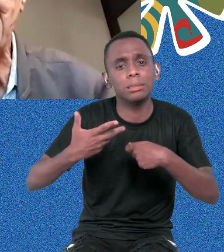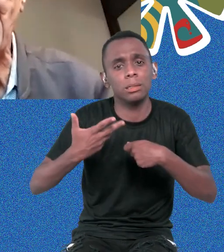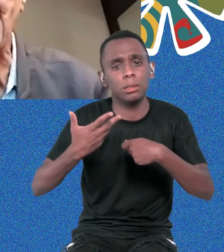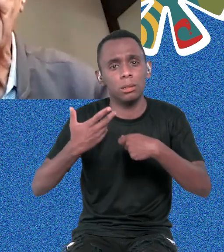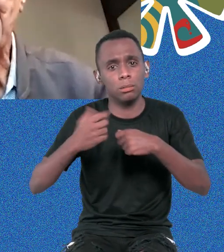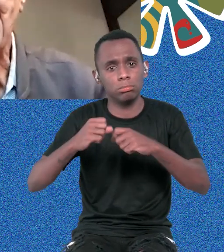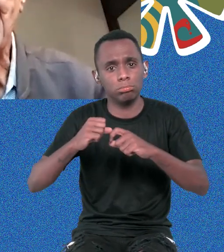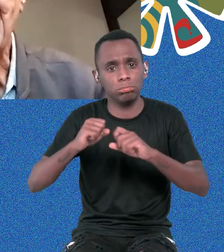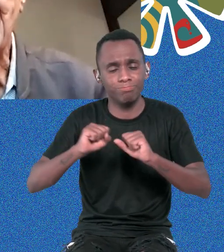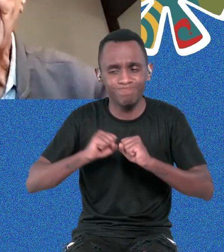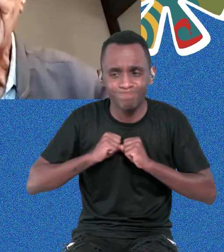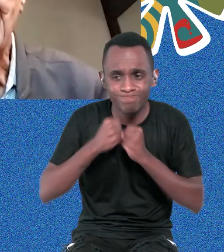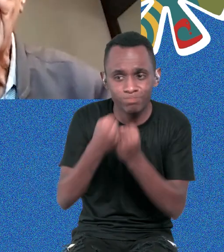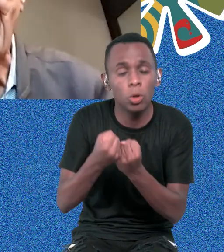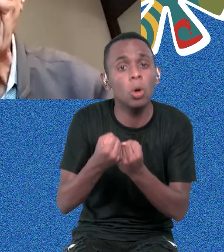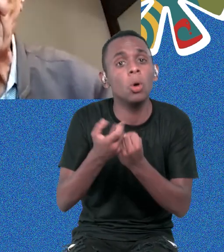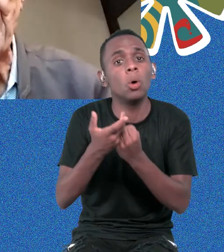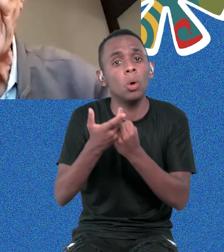sacrificial,